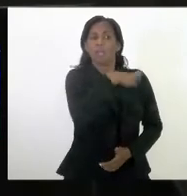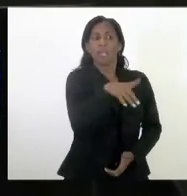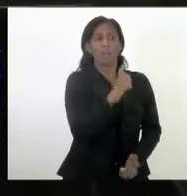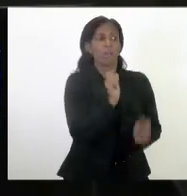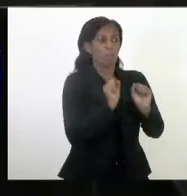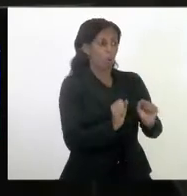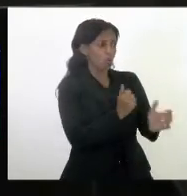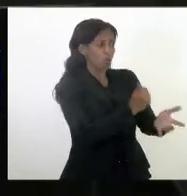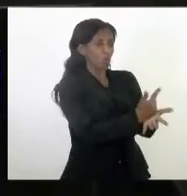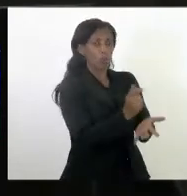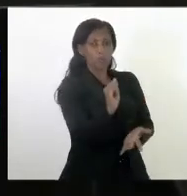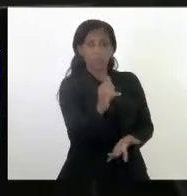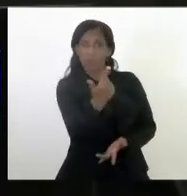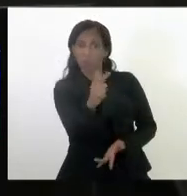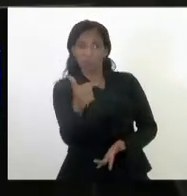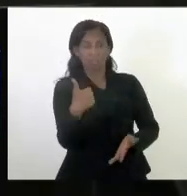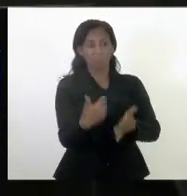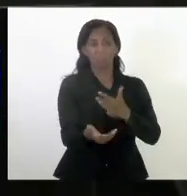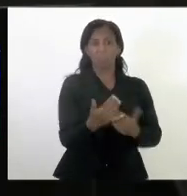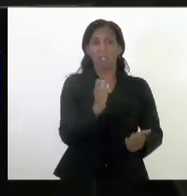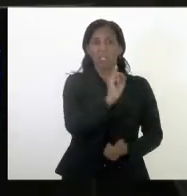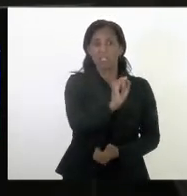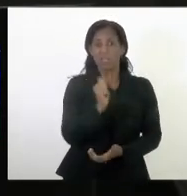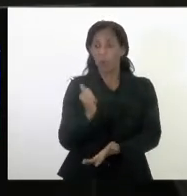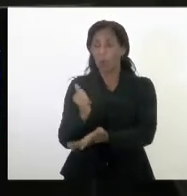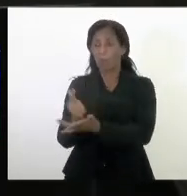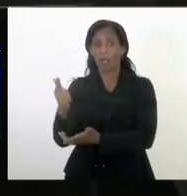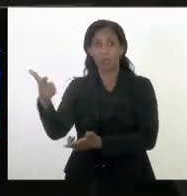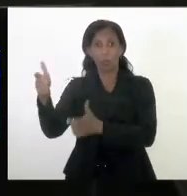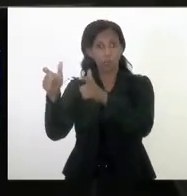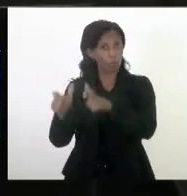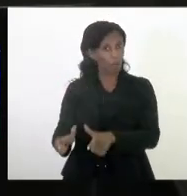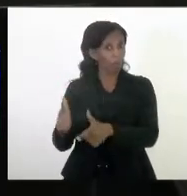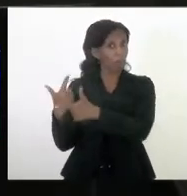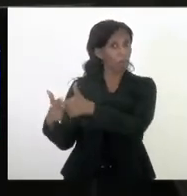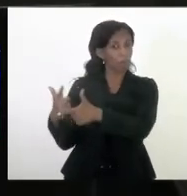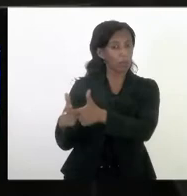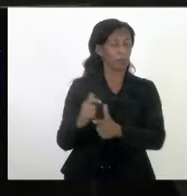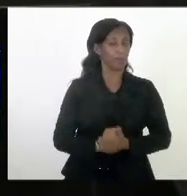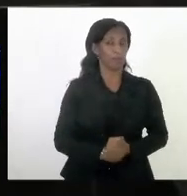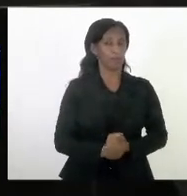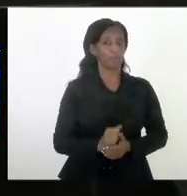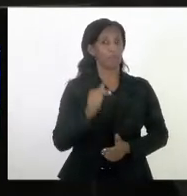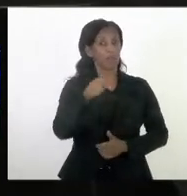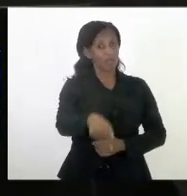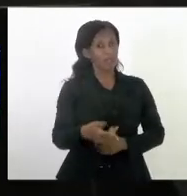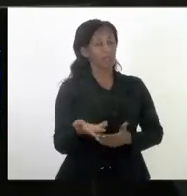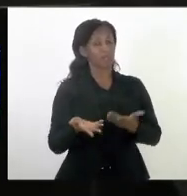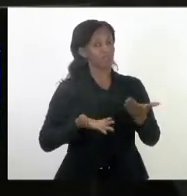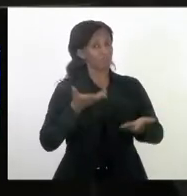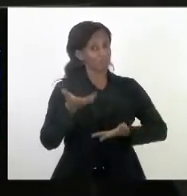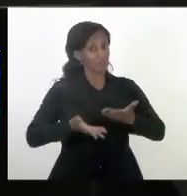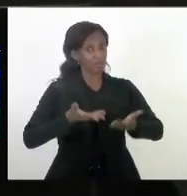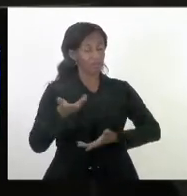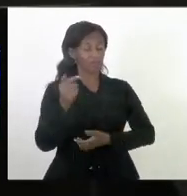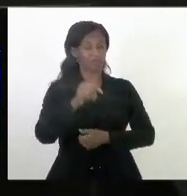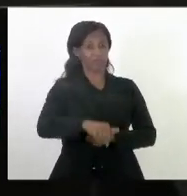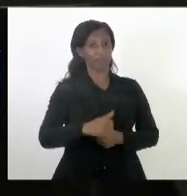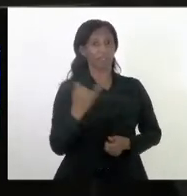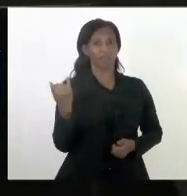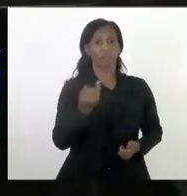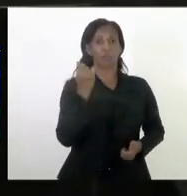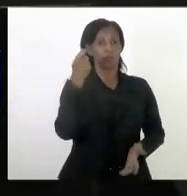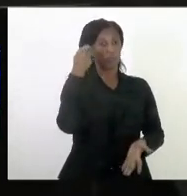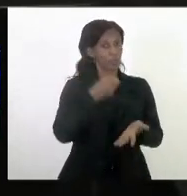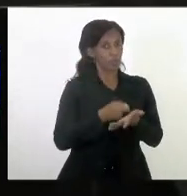Quem não puder, que não compre. Se comprar em outro lugar, sofrem sanções. Então, é disso que a gente está tratando aqui. Por isso que é muito importante que a gente